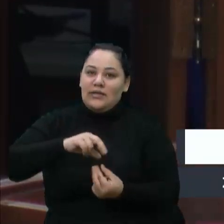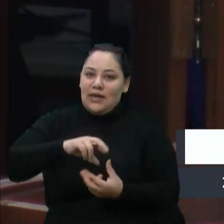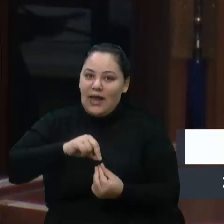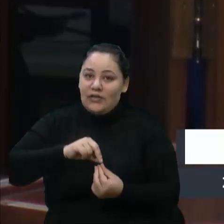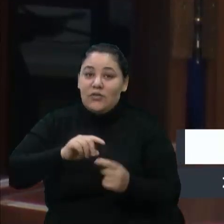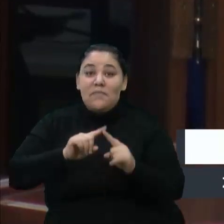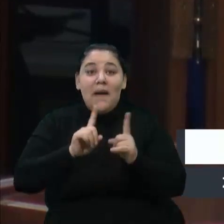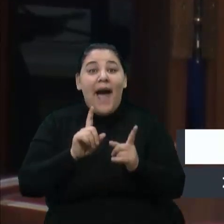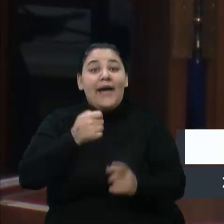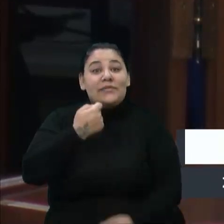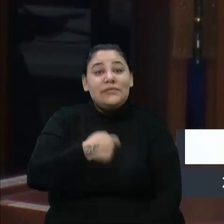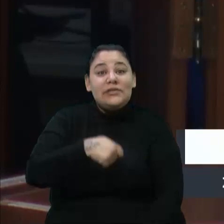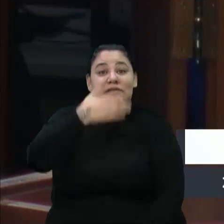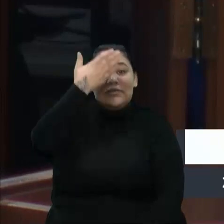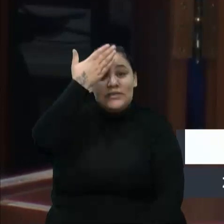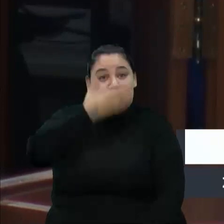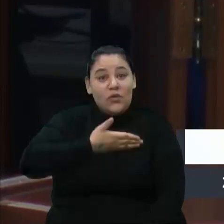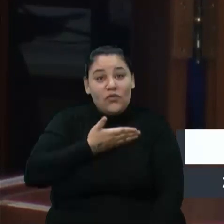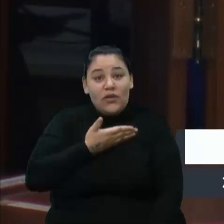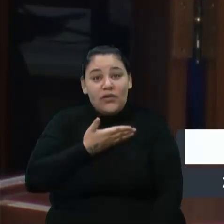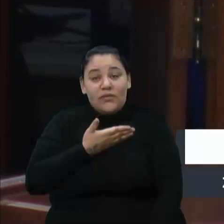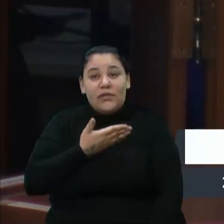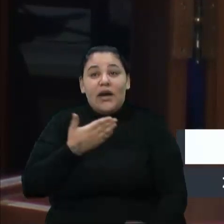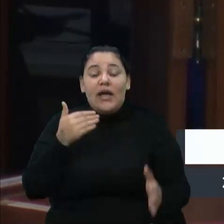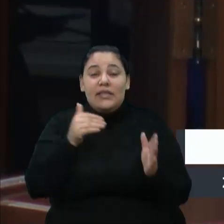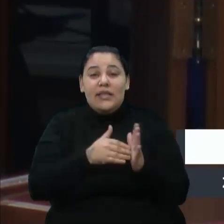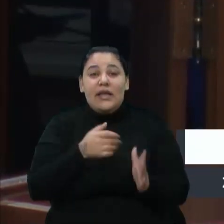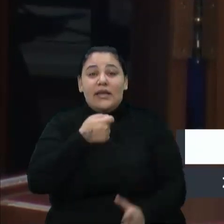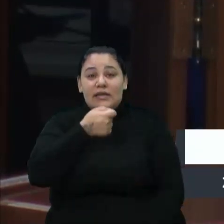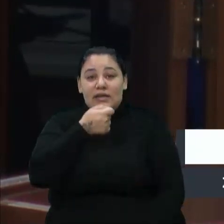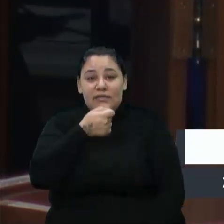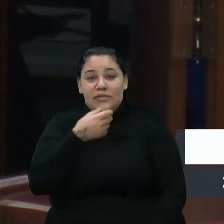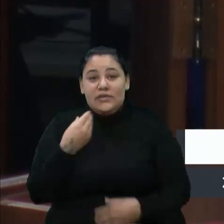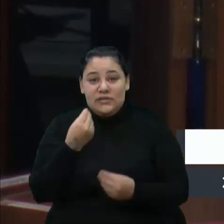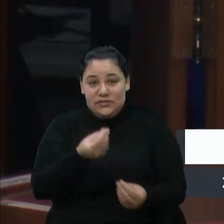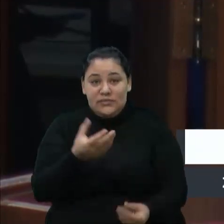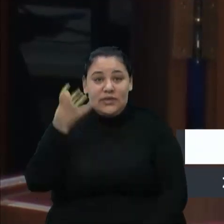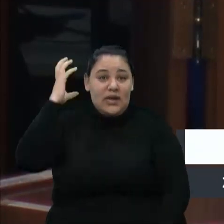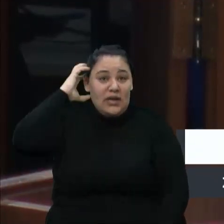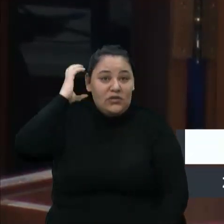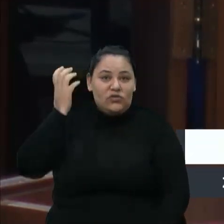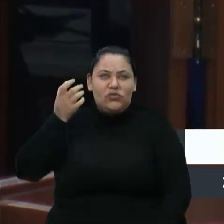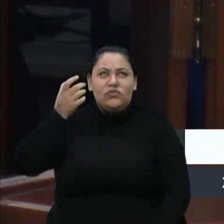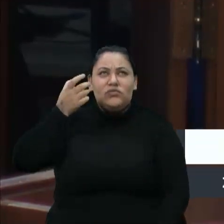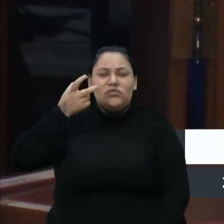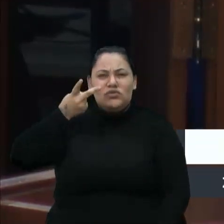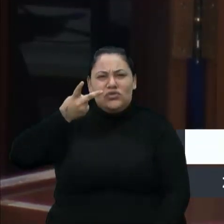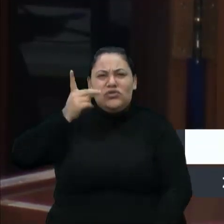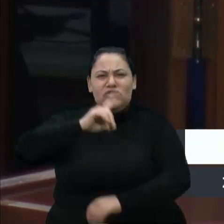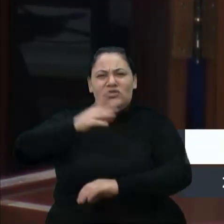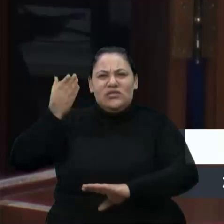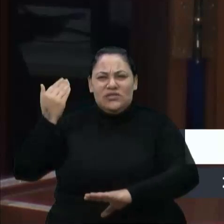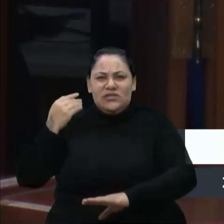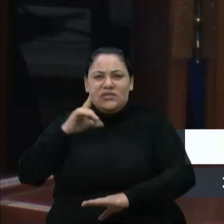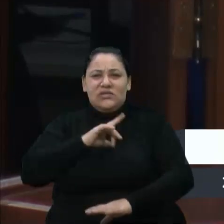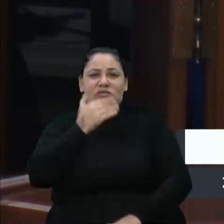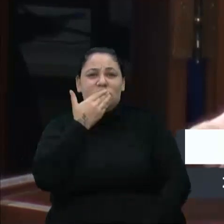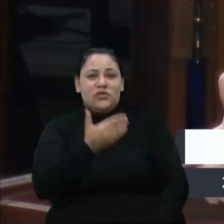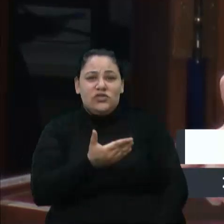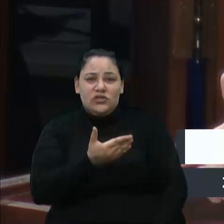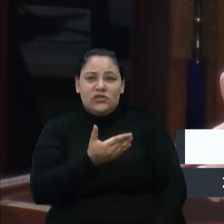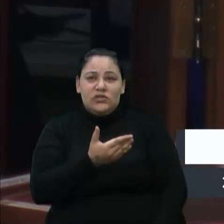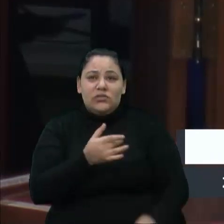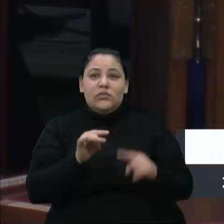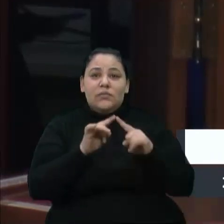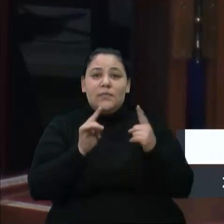comprovada. Até dando entrevista para a rádio ontem, veio um pedido da população, mas e o catador